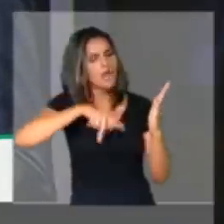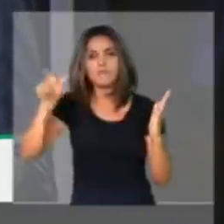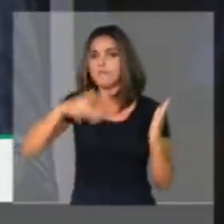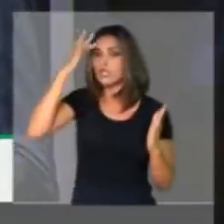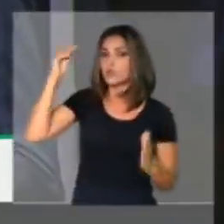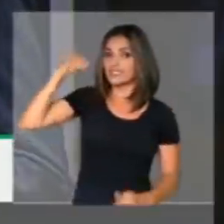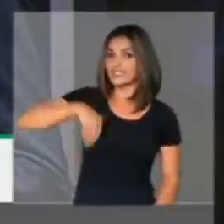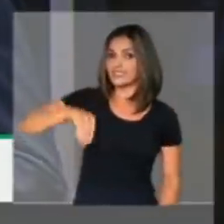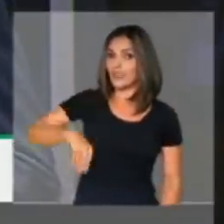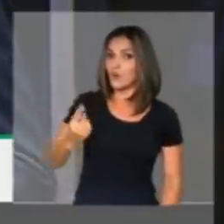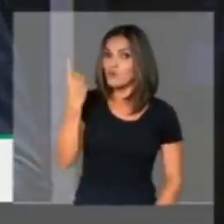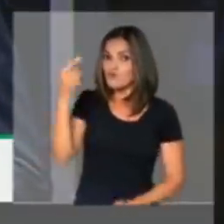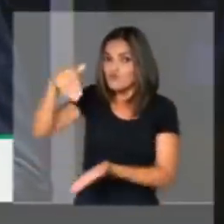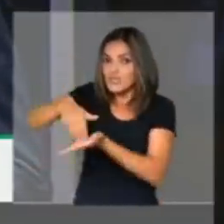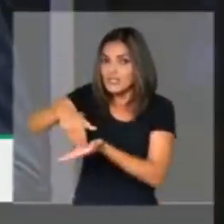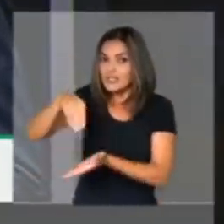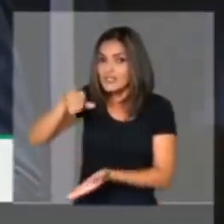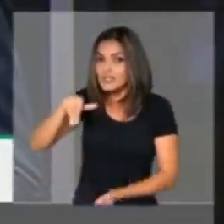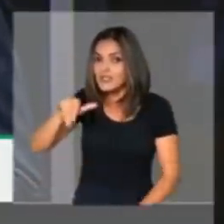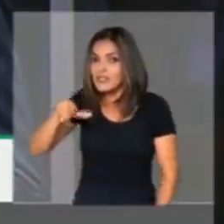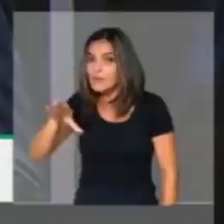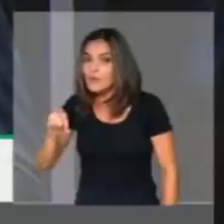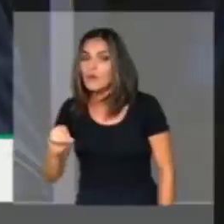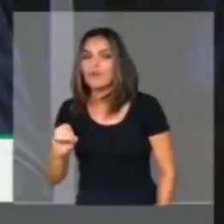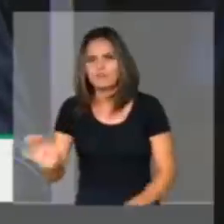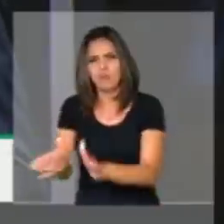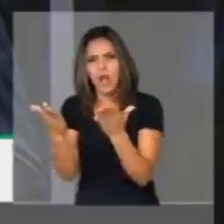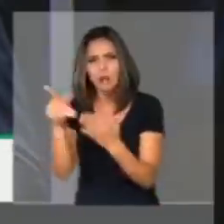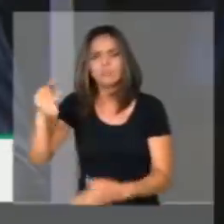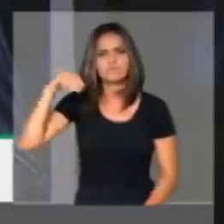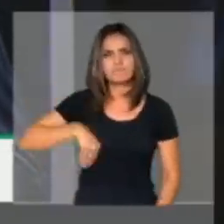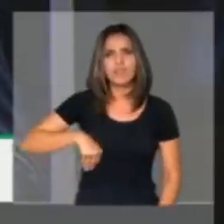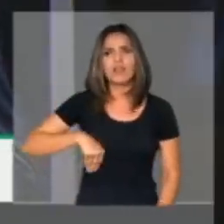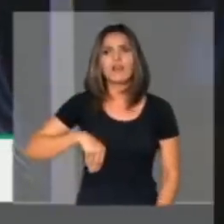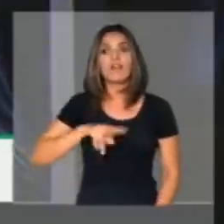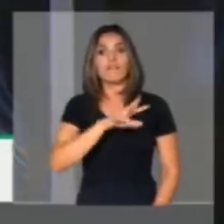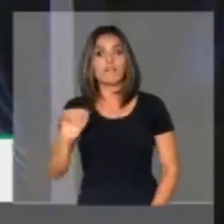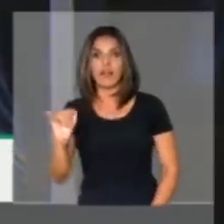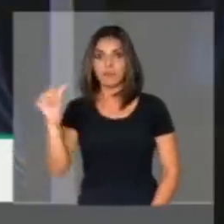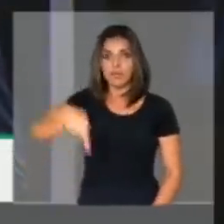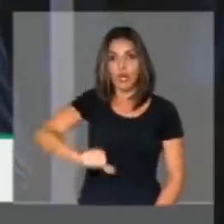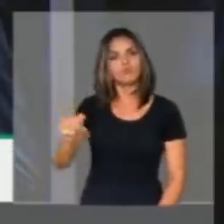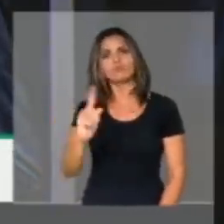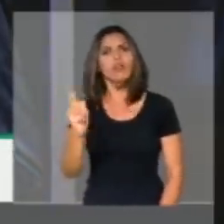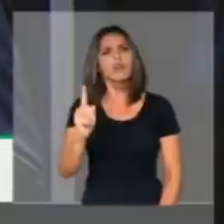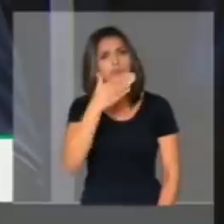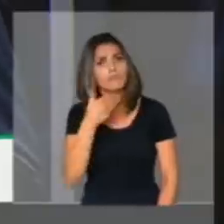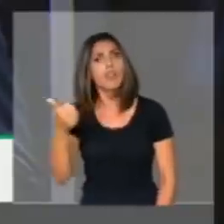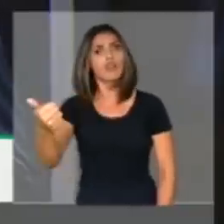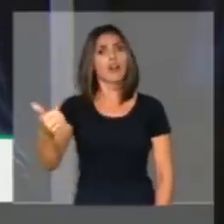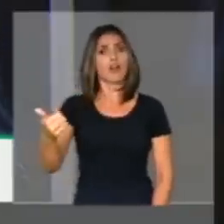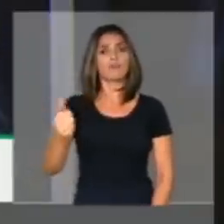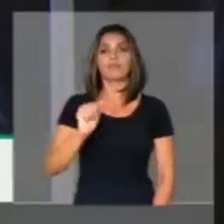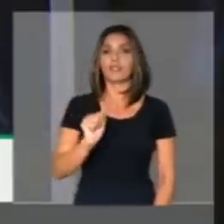mínimo, ou seja, para os mais pobres, que essas categorias tanto dizem defender, as coisas não só não pioram, como melhoram.